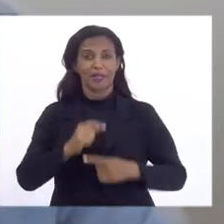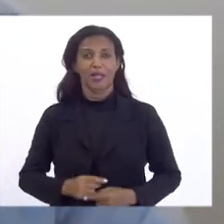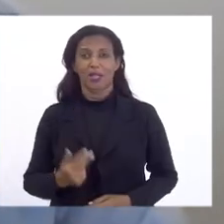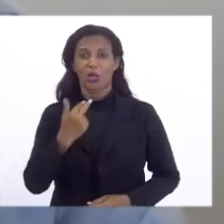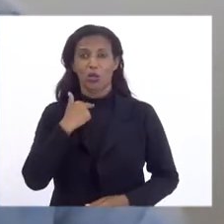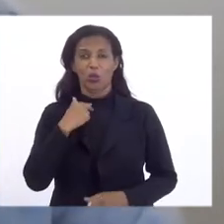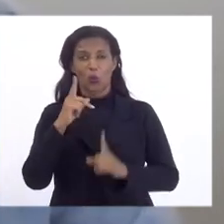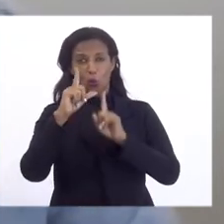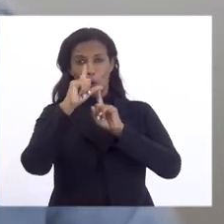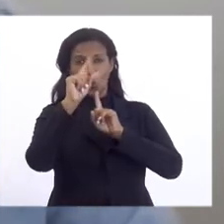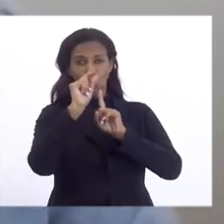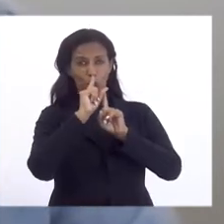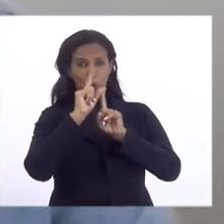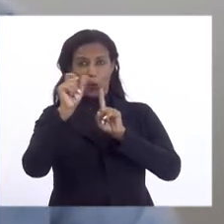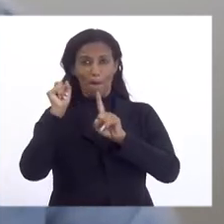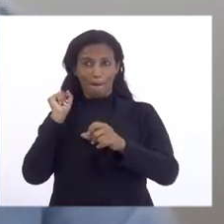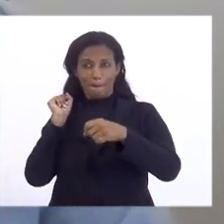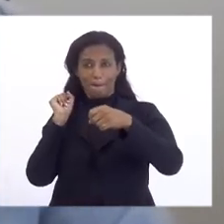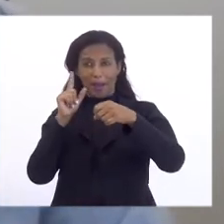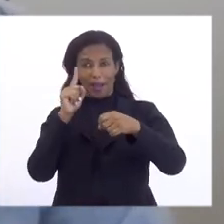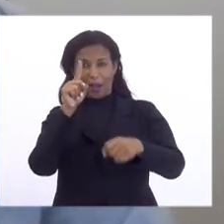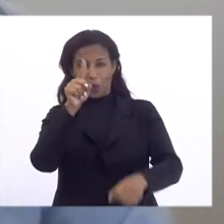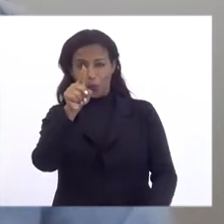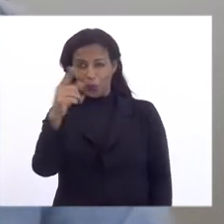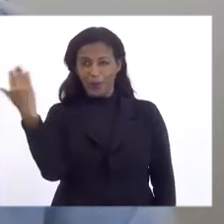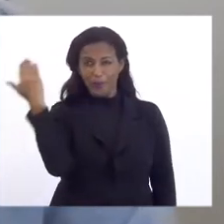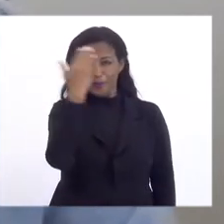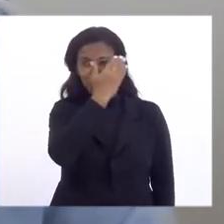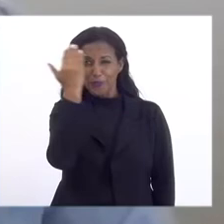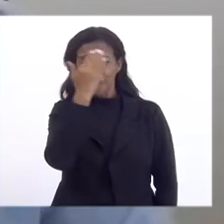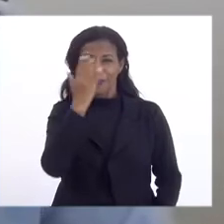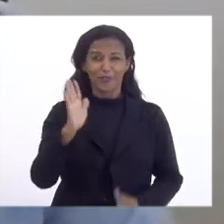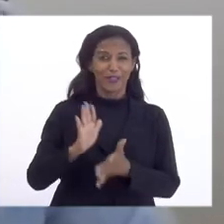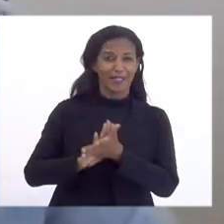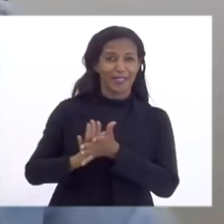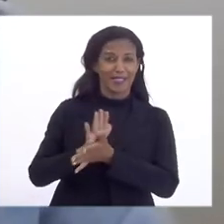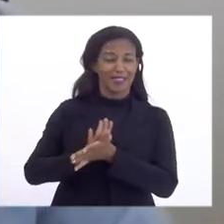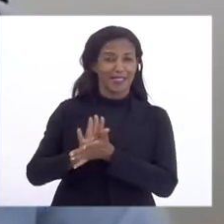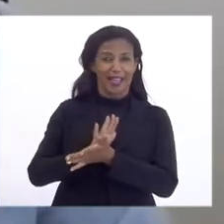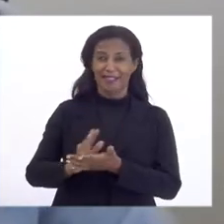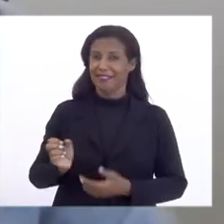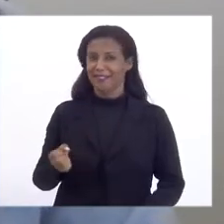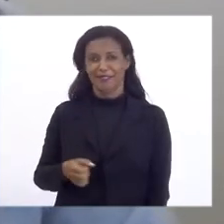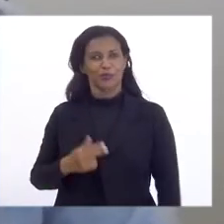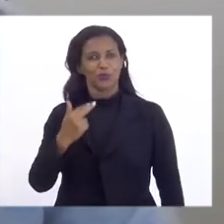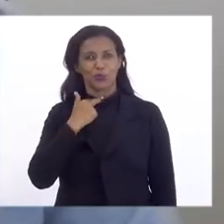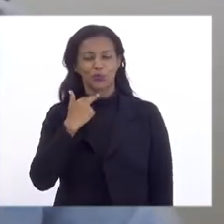podia chutar de longe. De longe ele não via nada. Não, mas então ele orientava a defesa, não deixa chutar de longe.